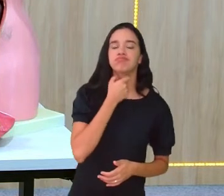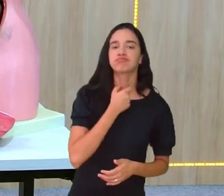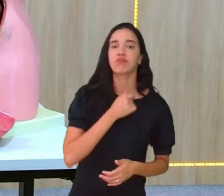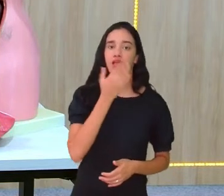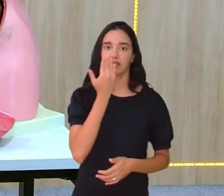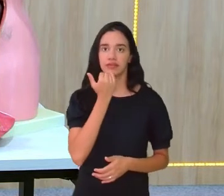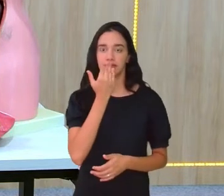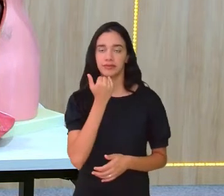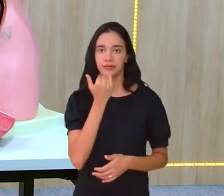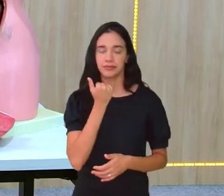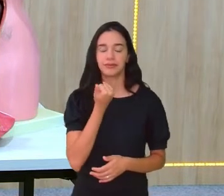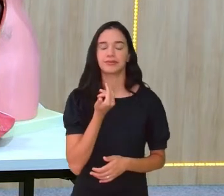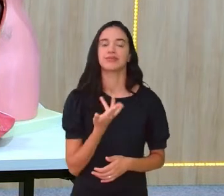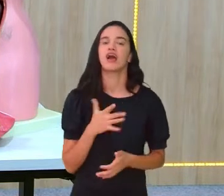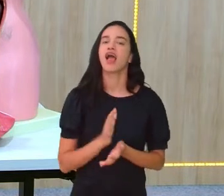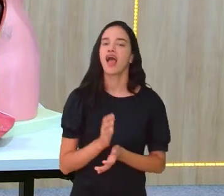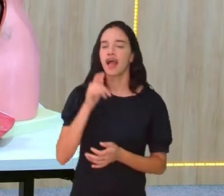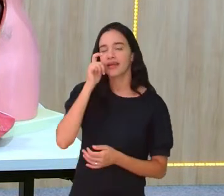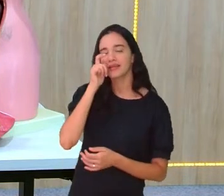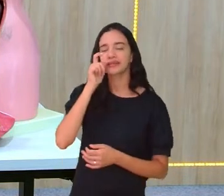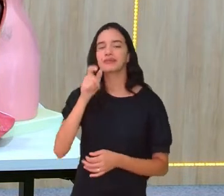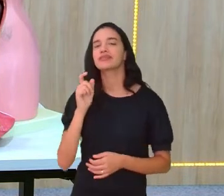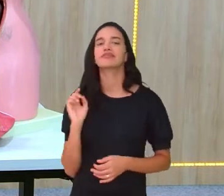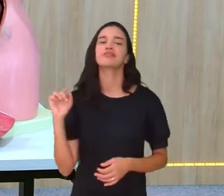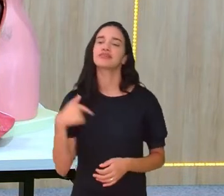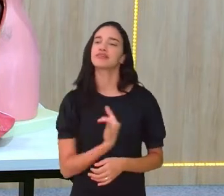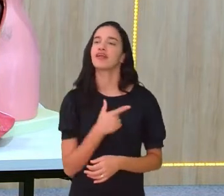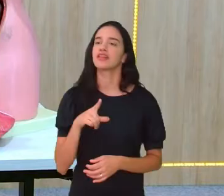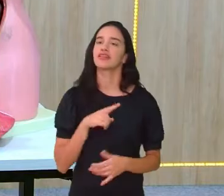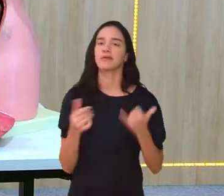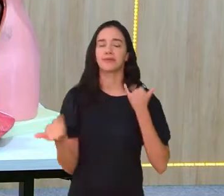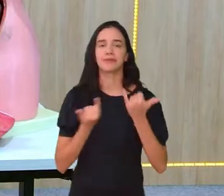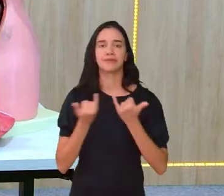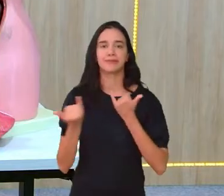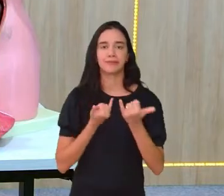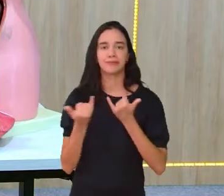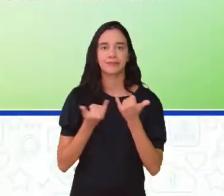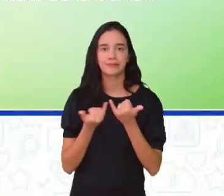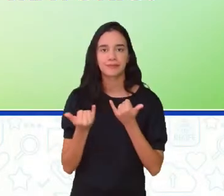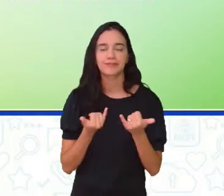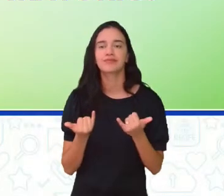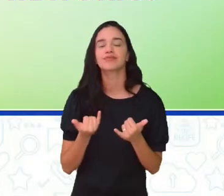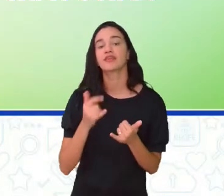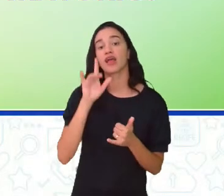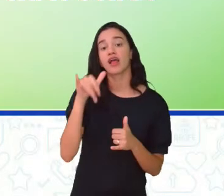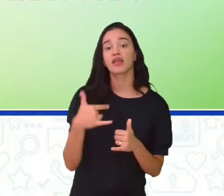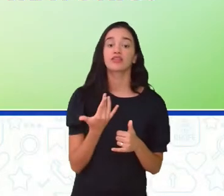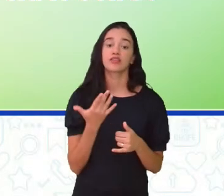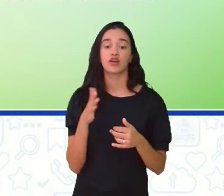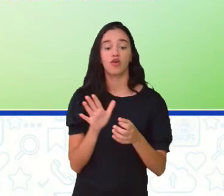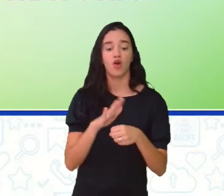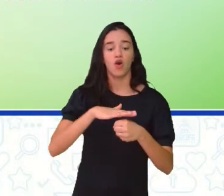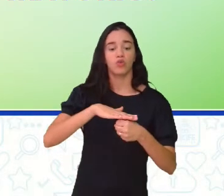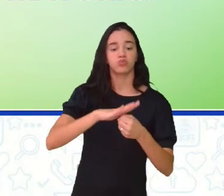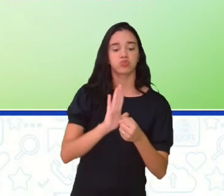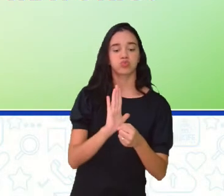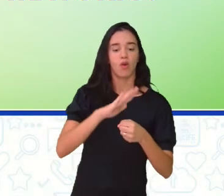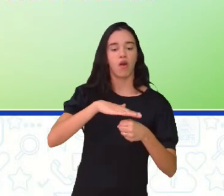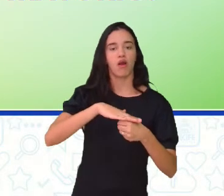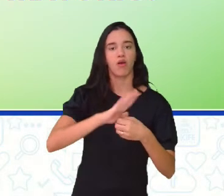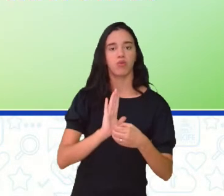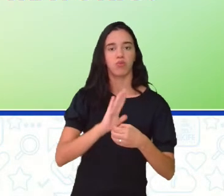digestão. Então, algo bem interessante, e a gente tem aqui uma informação, né? A epiglote impede que o alimento entre no